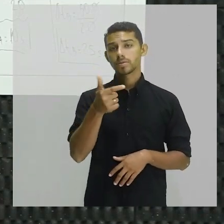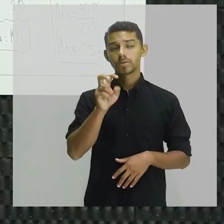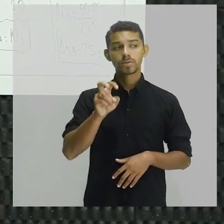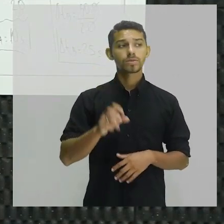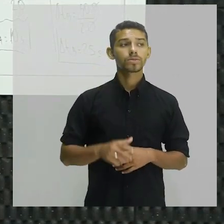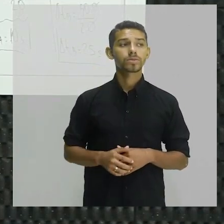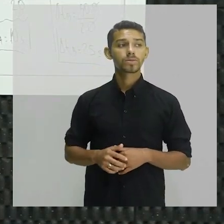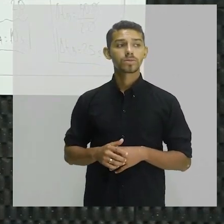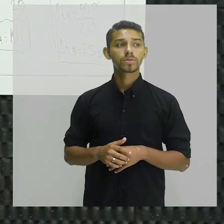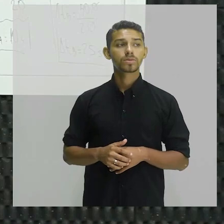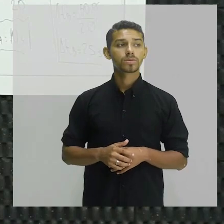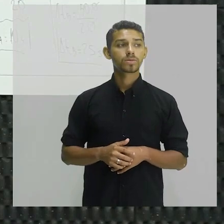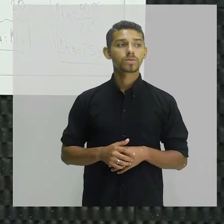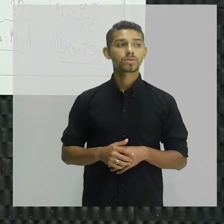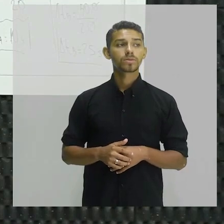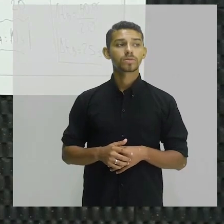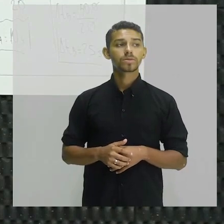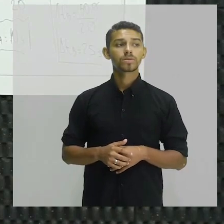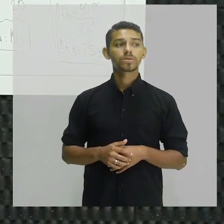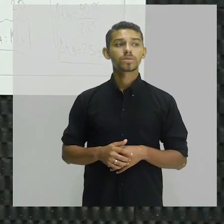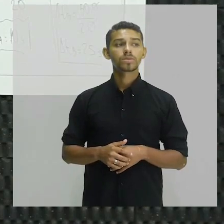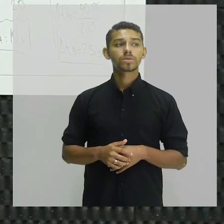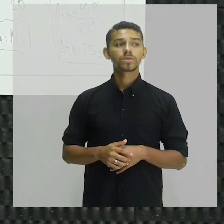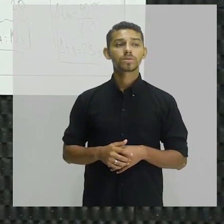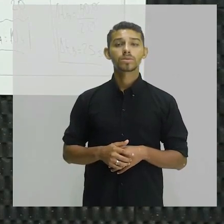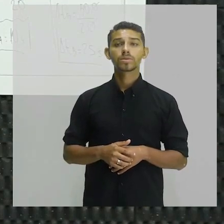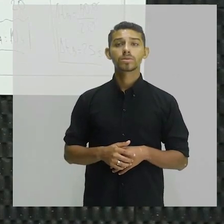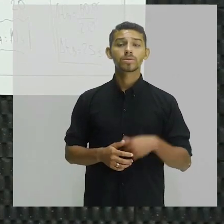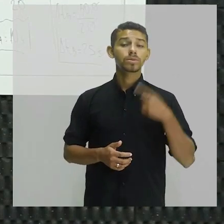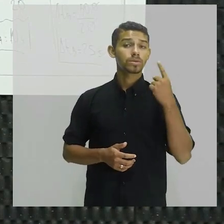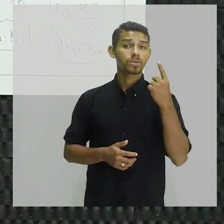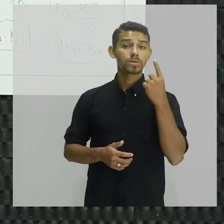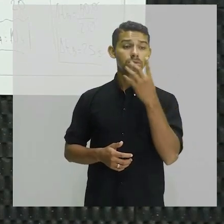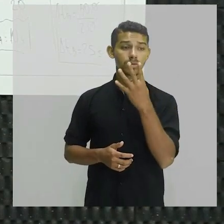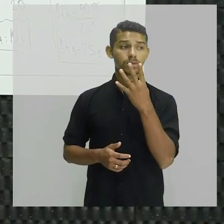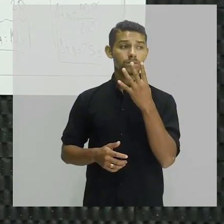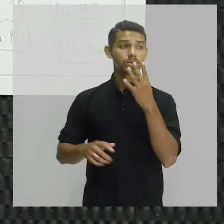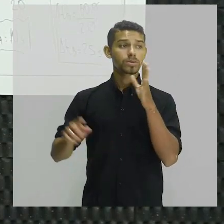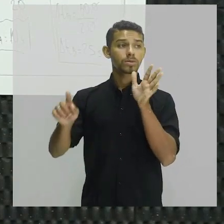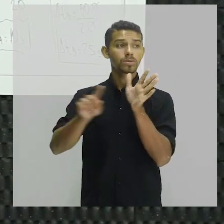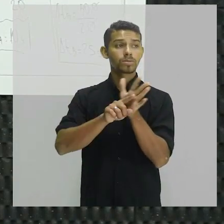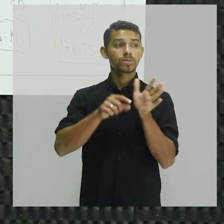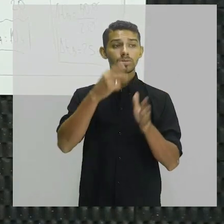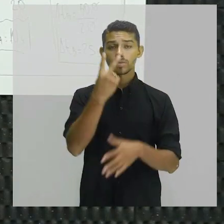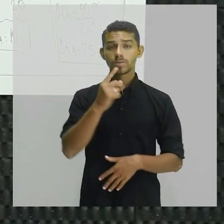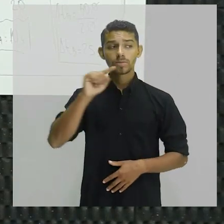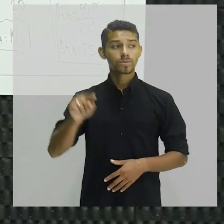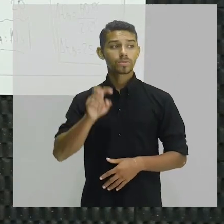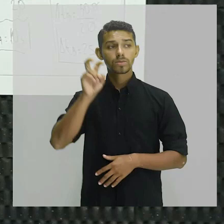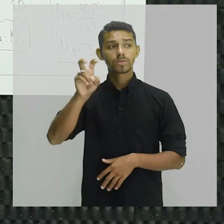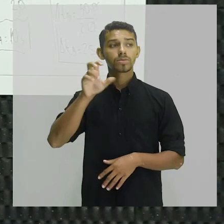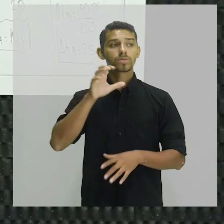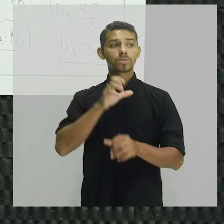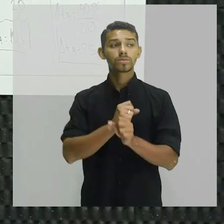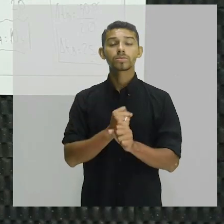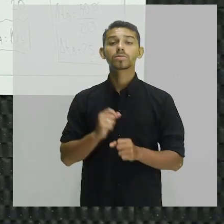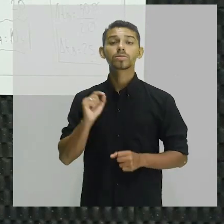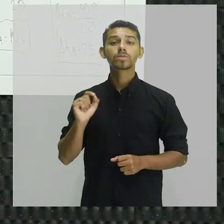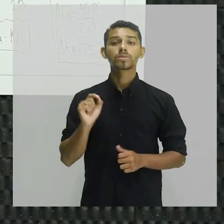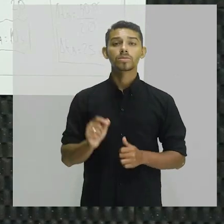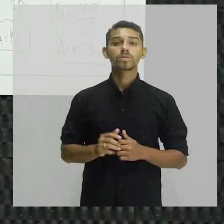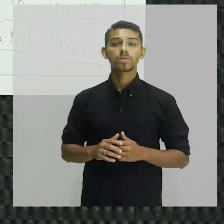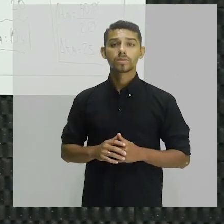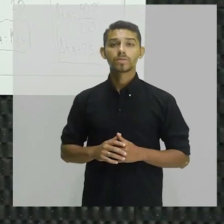Então 4, né, no caso 14 menos 2,5, isso vai dar um total de quanto, né? Vai